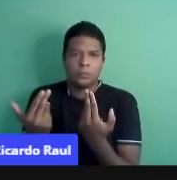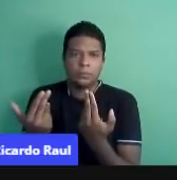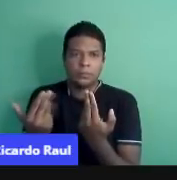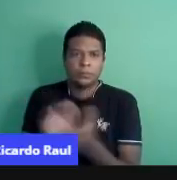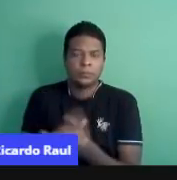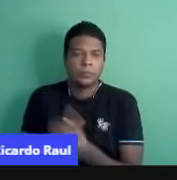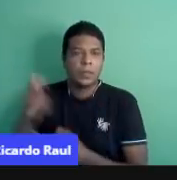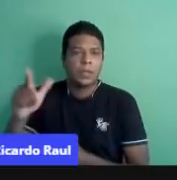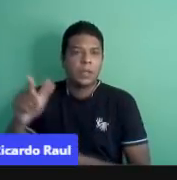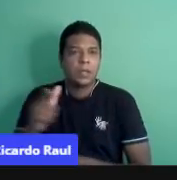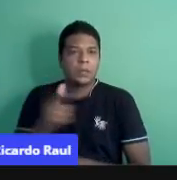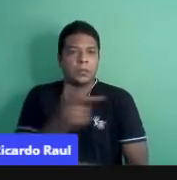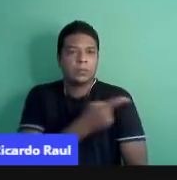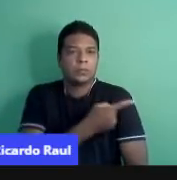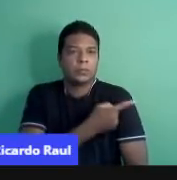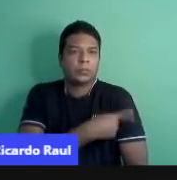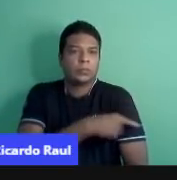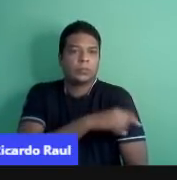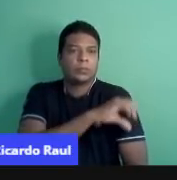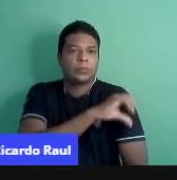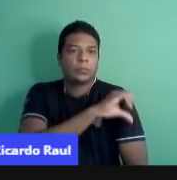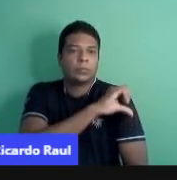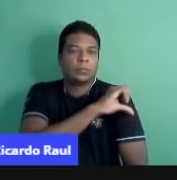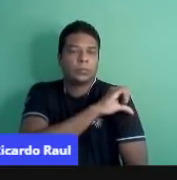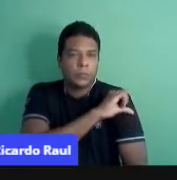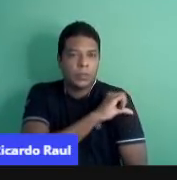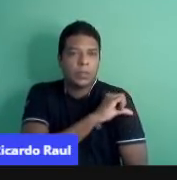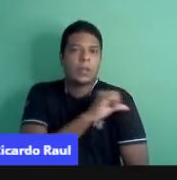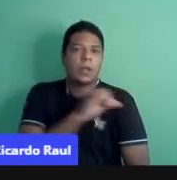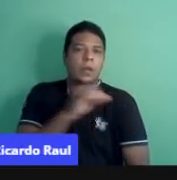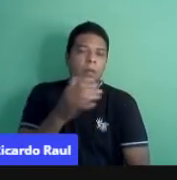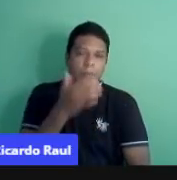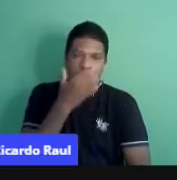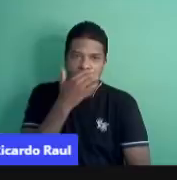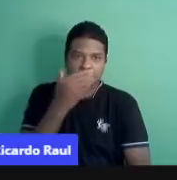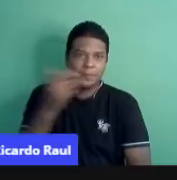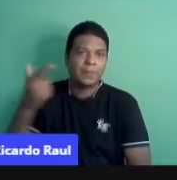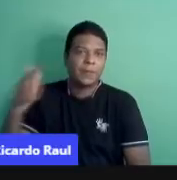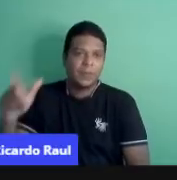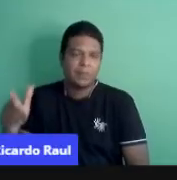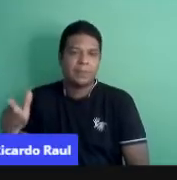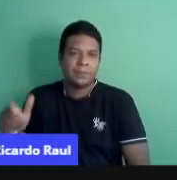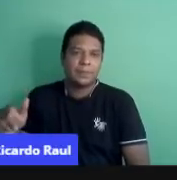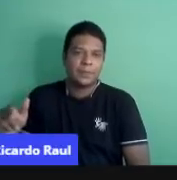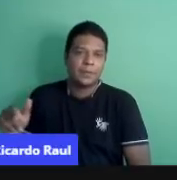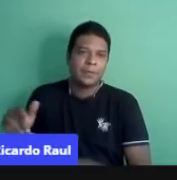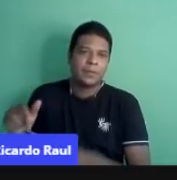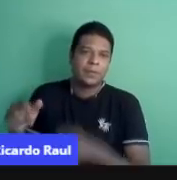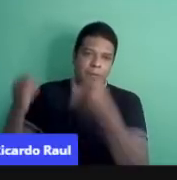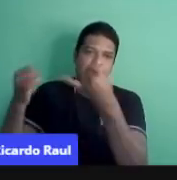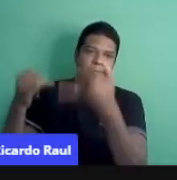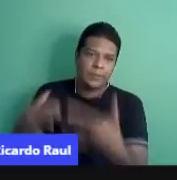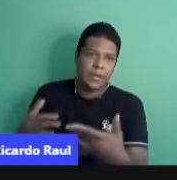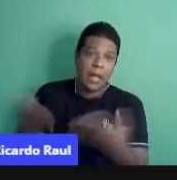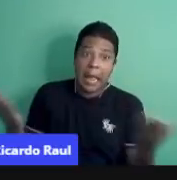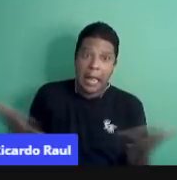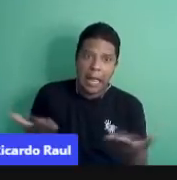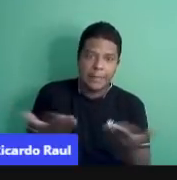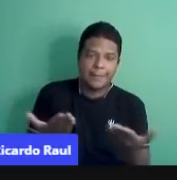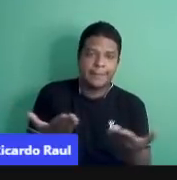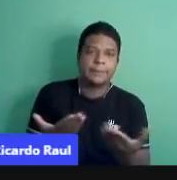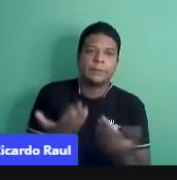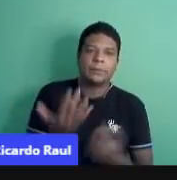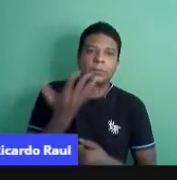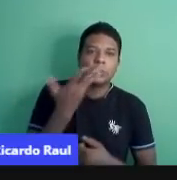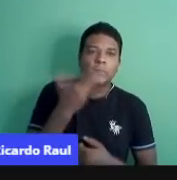ensino fundamental é uma outra conversa para um outro momento, porém, aqui na educação